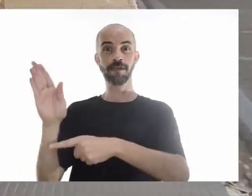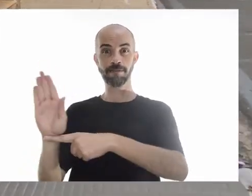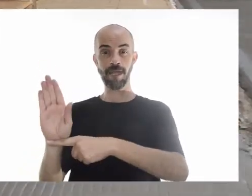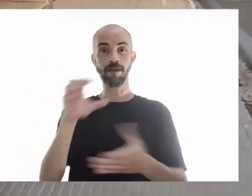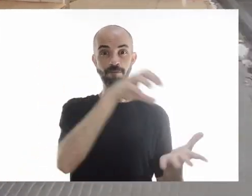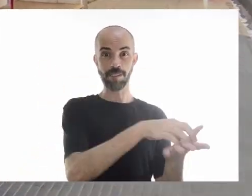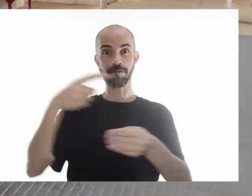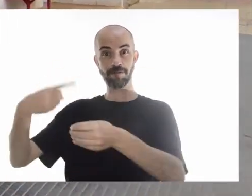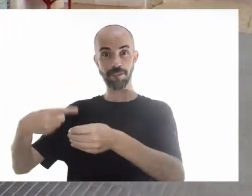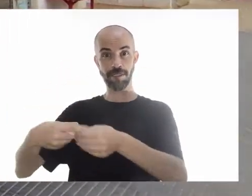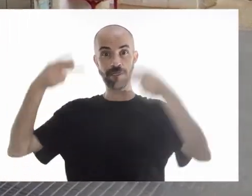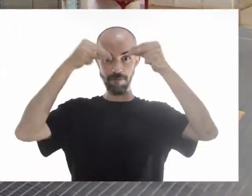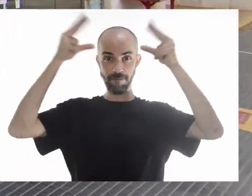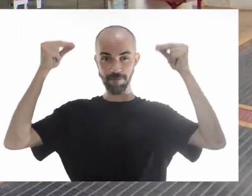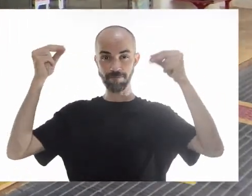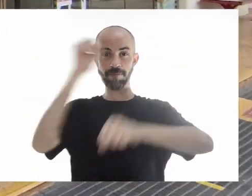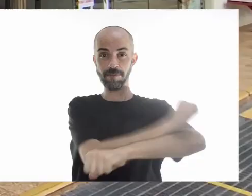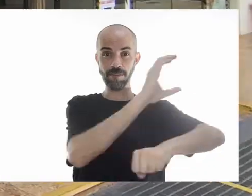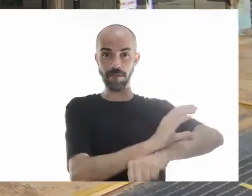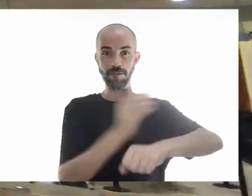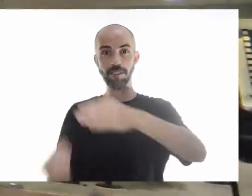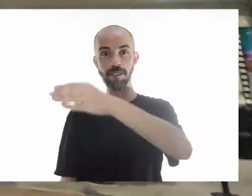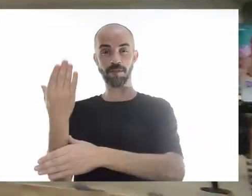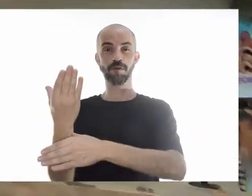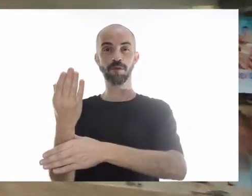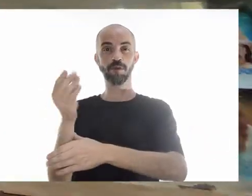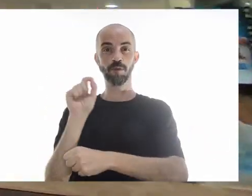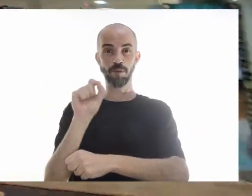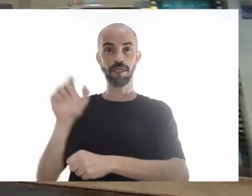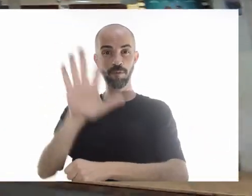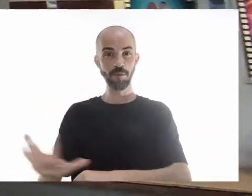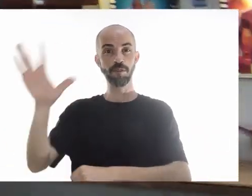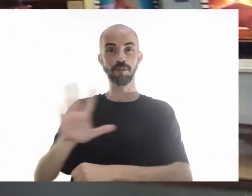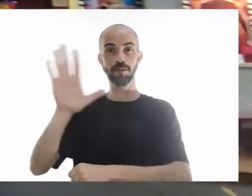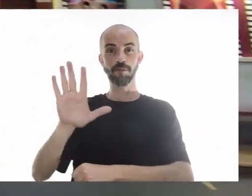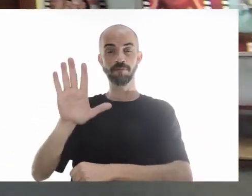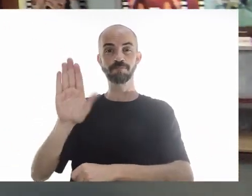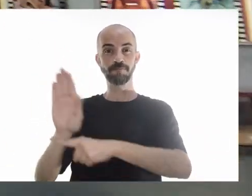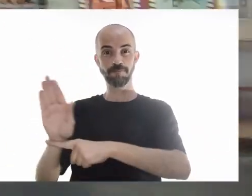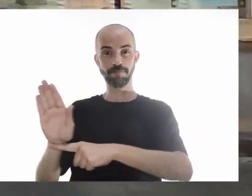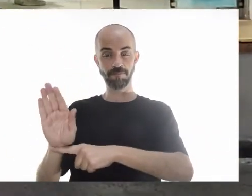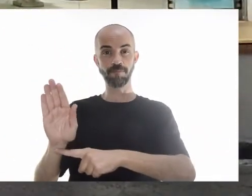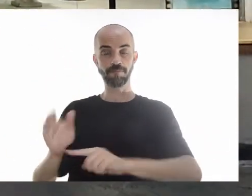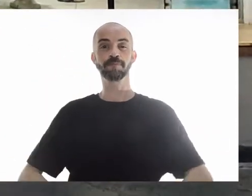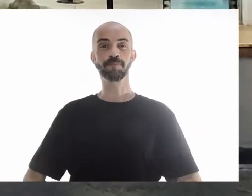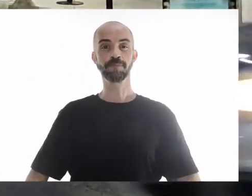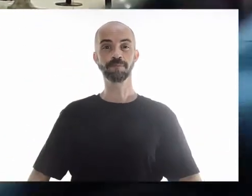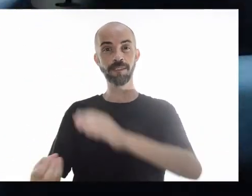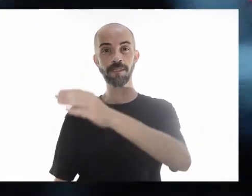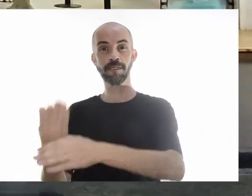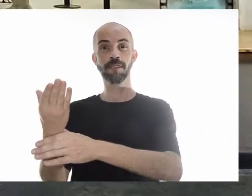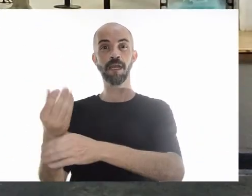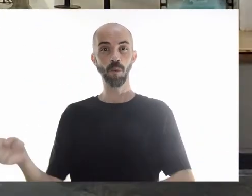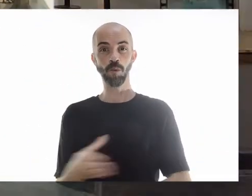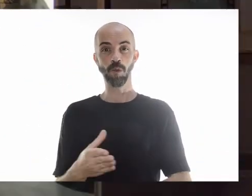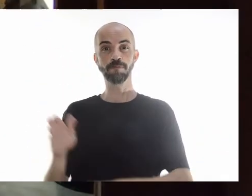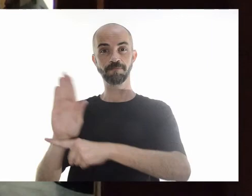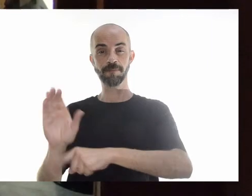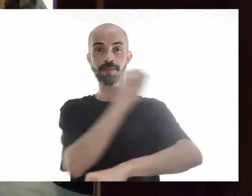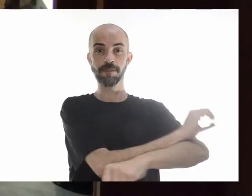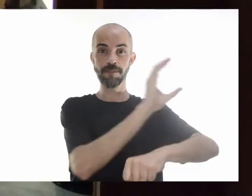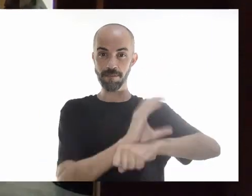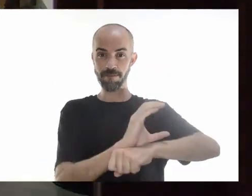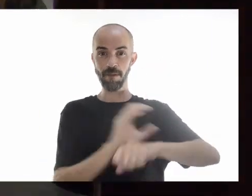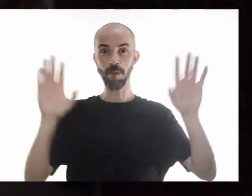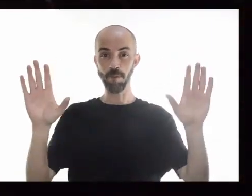de revitalizar o centro da cidade, a Prefeitura de São Carlos anunciou a aquisição do espaço do Cine Estúdio para implantar o